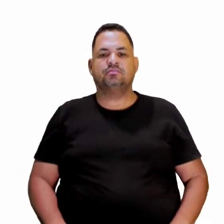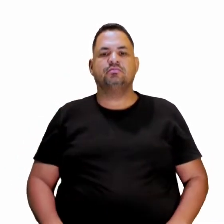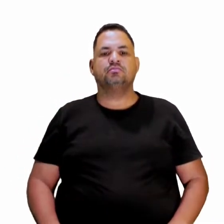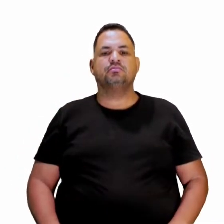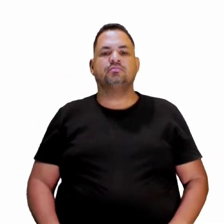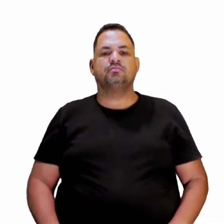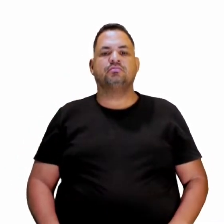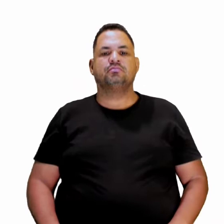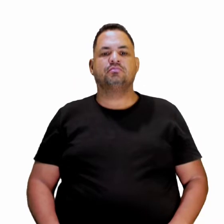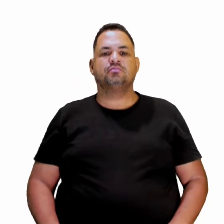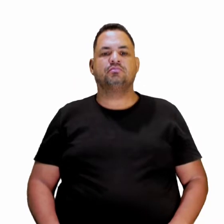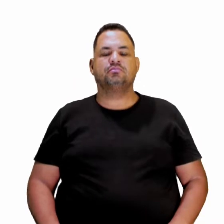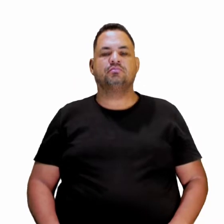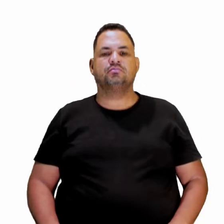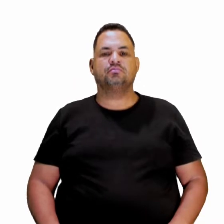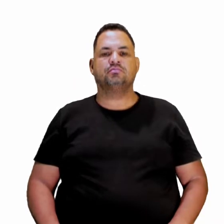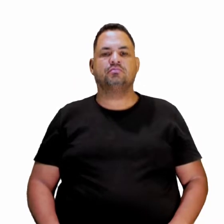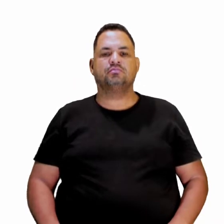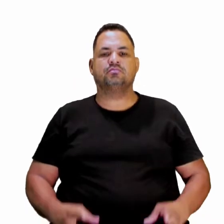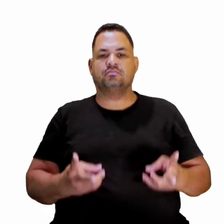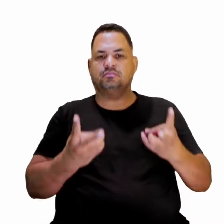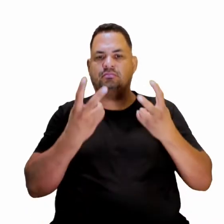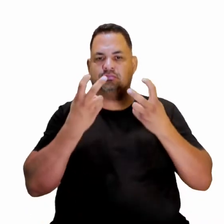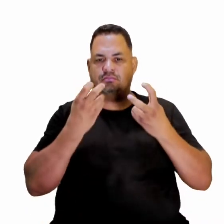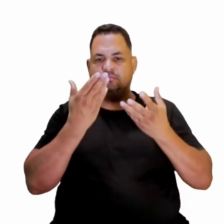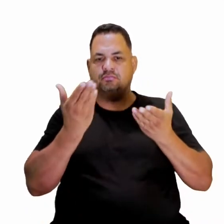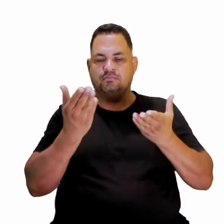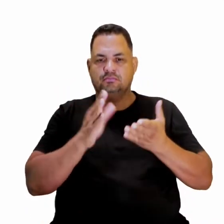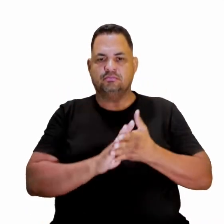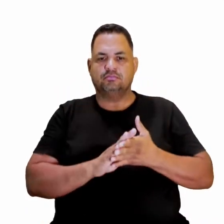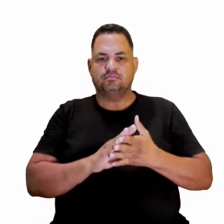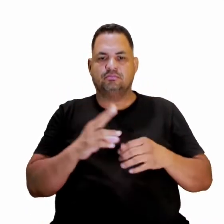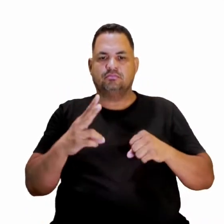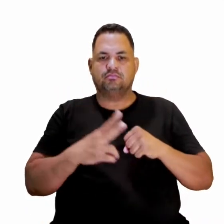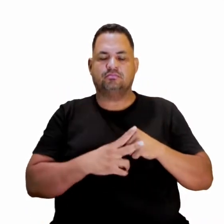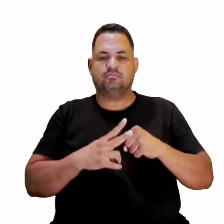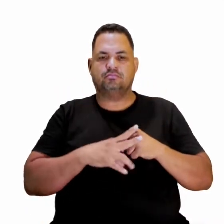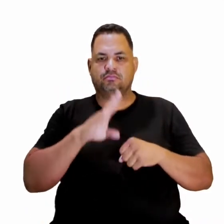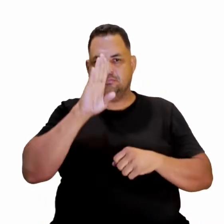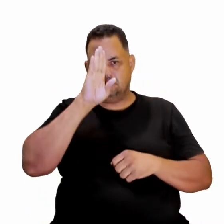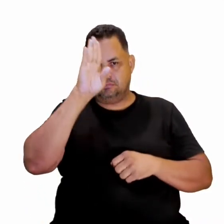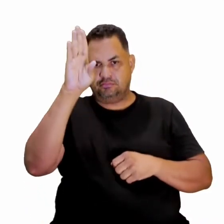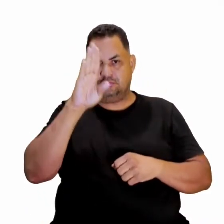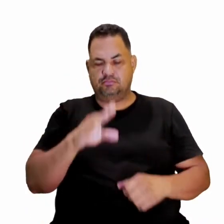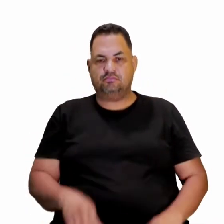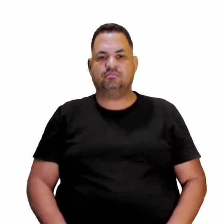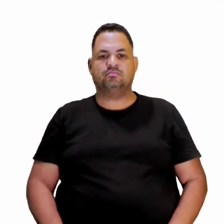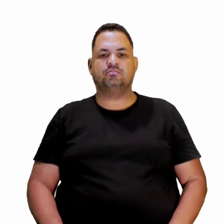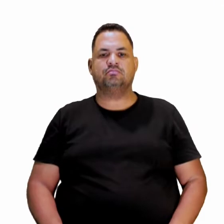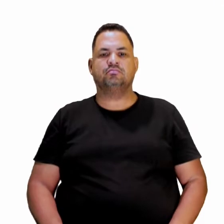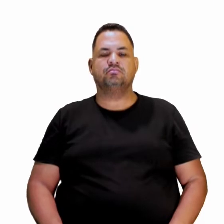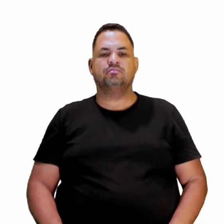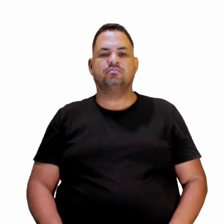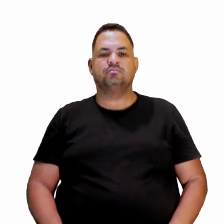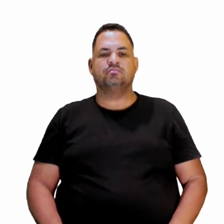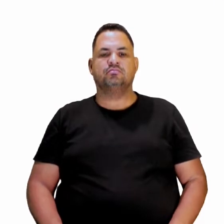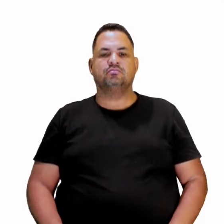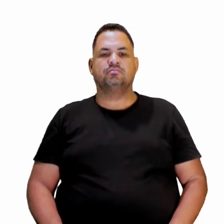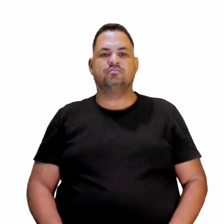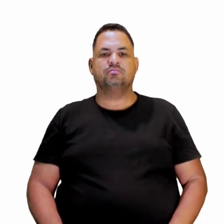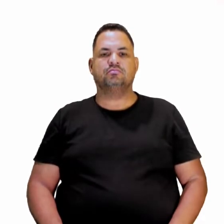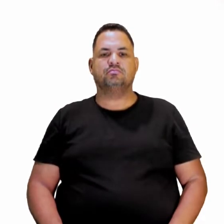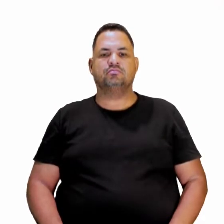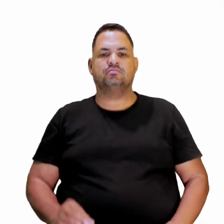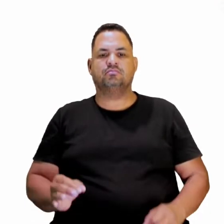enjoyed the day. Perceba que aqui o meu verbo principal é o verbo enjoyed, que na